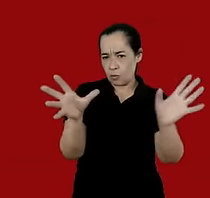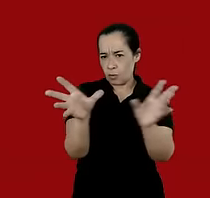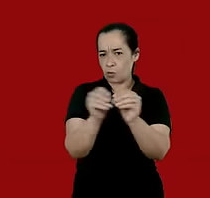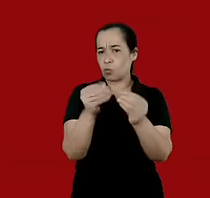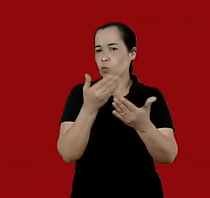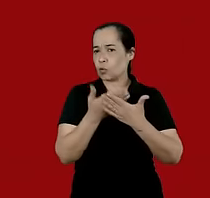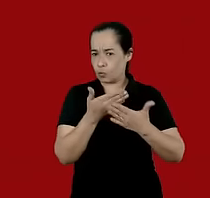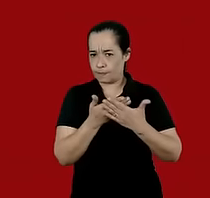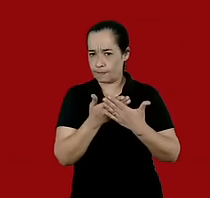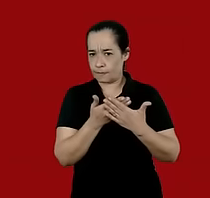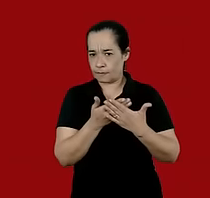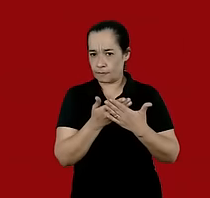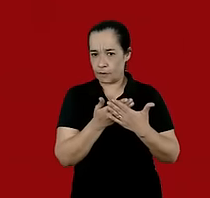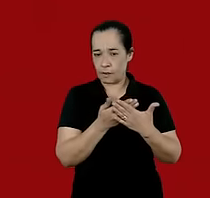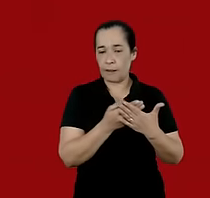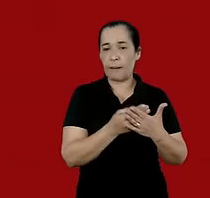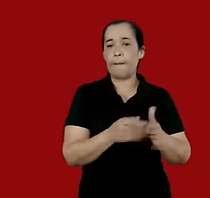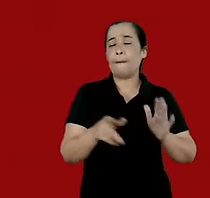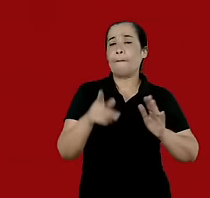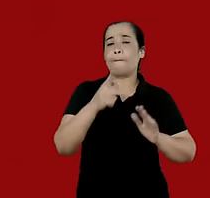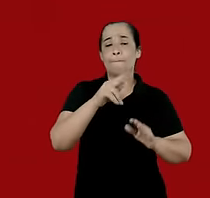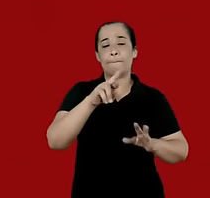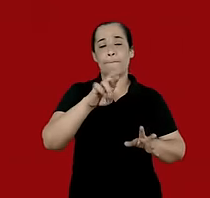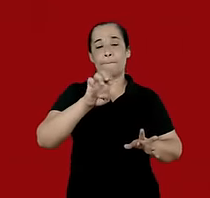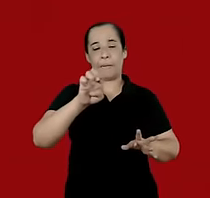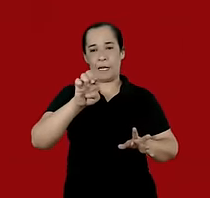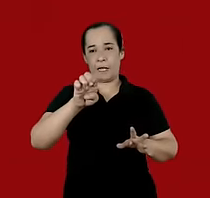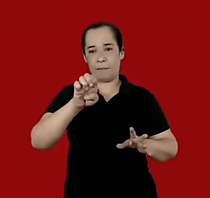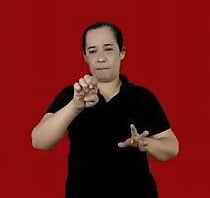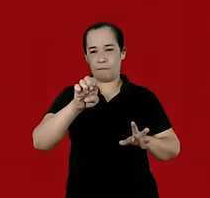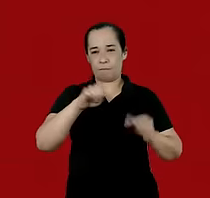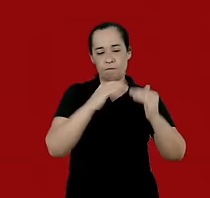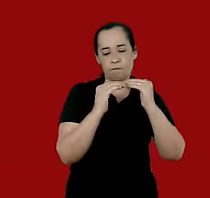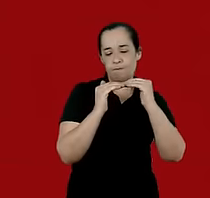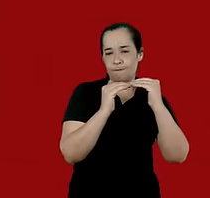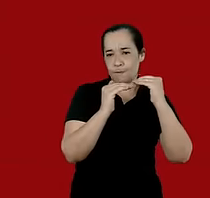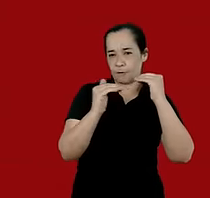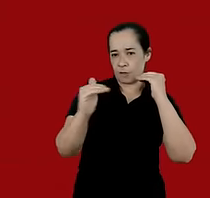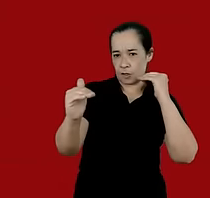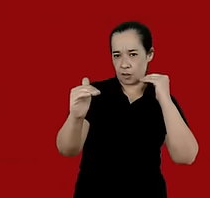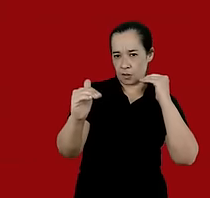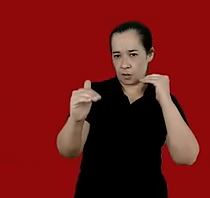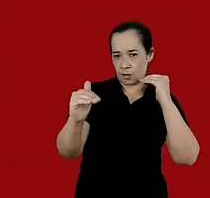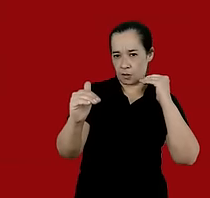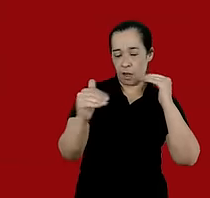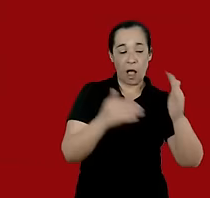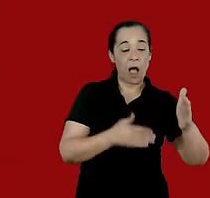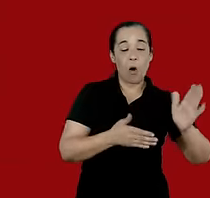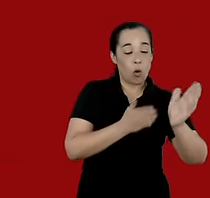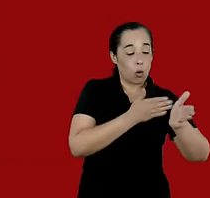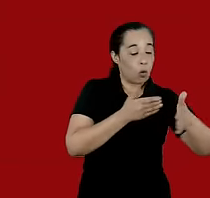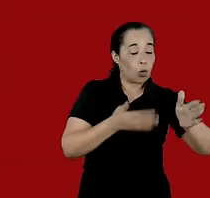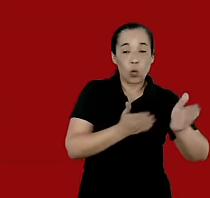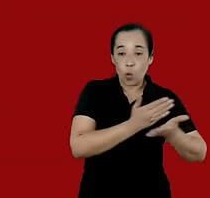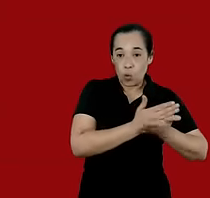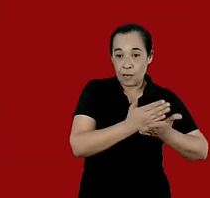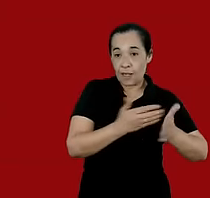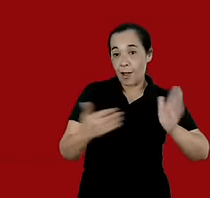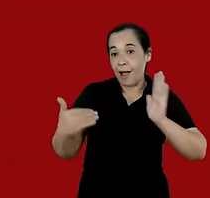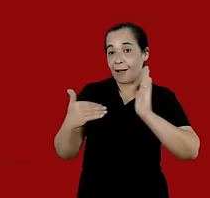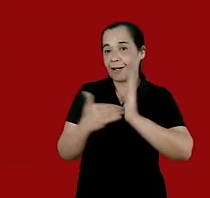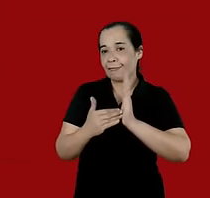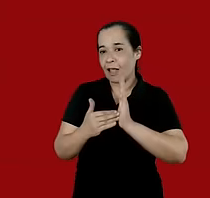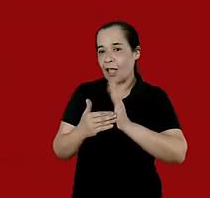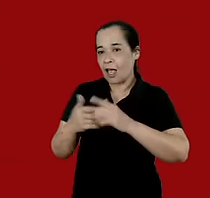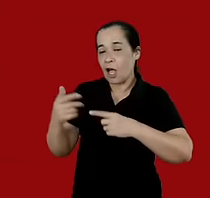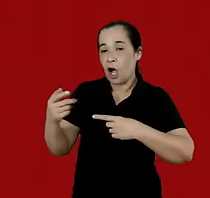pré-fixados títulos né de de vencimento que que rendem aa nominal até o vencimento e o índice de renda fixa ligada aos títulos